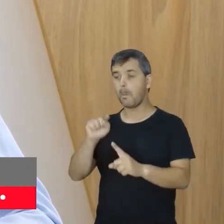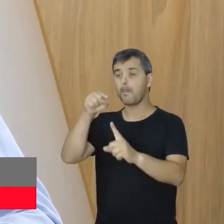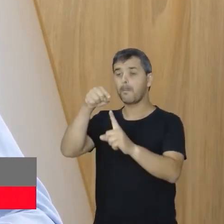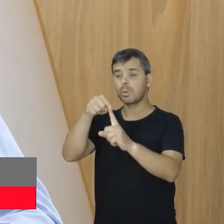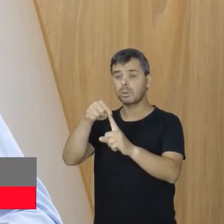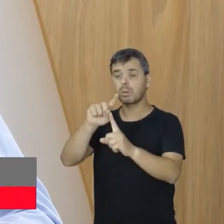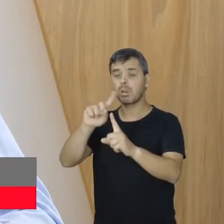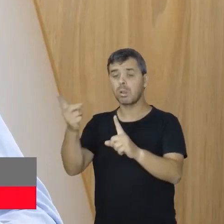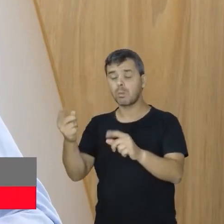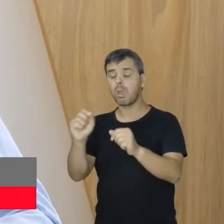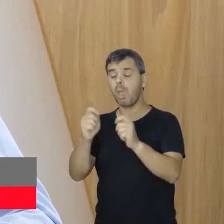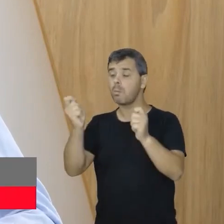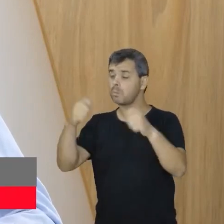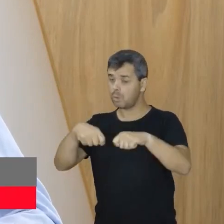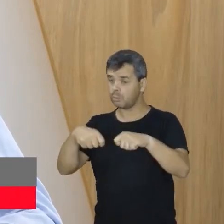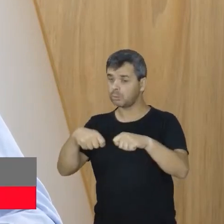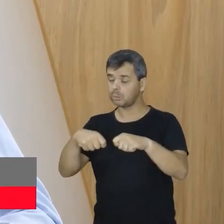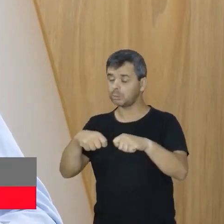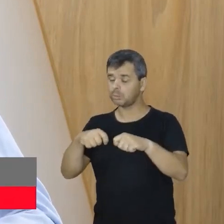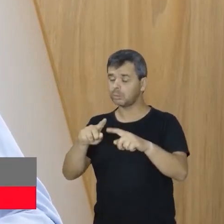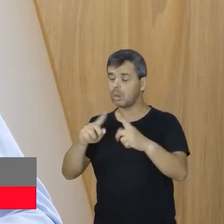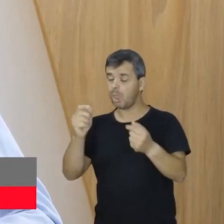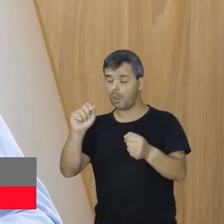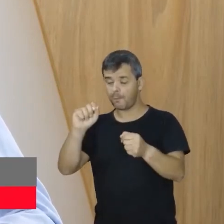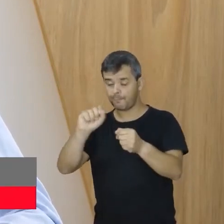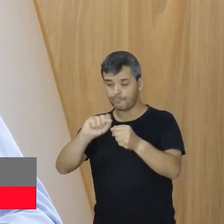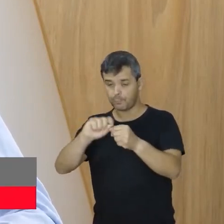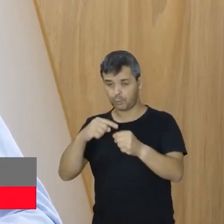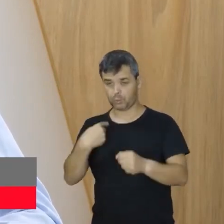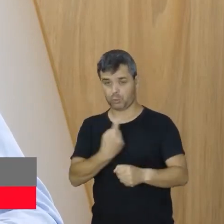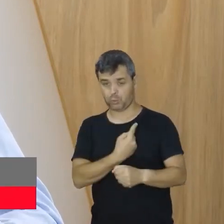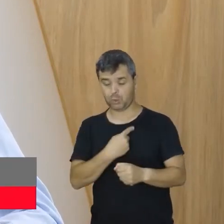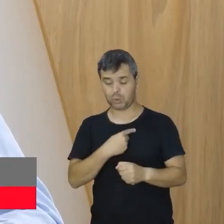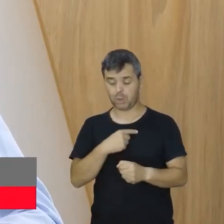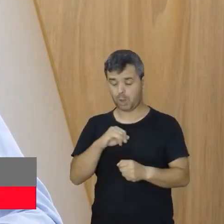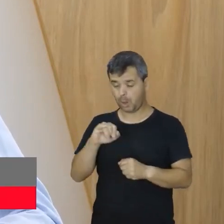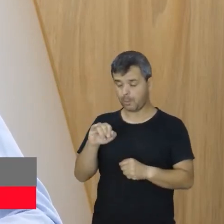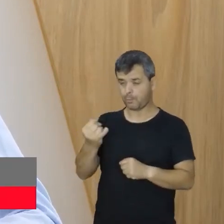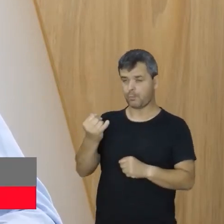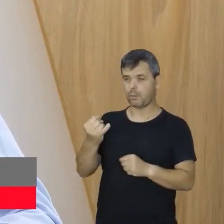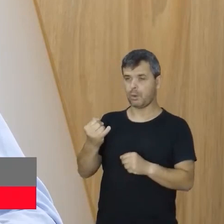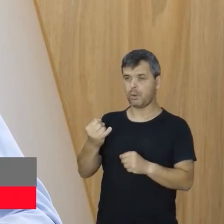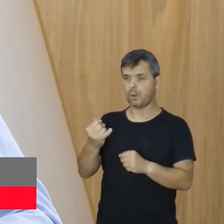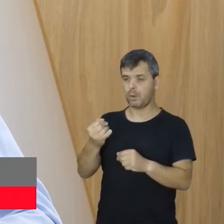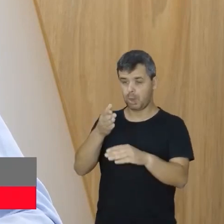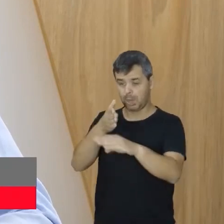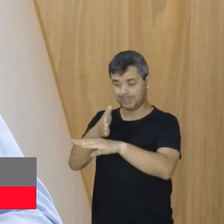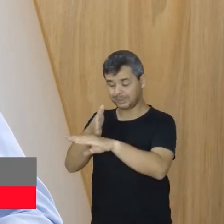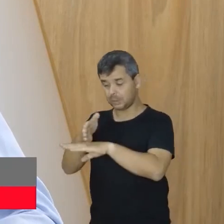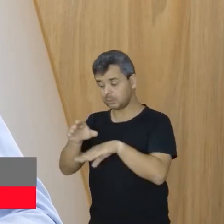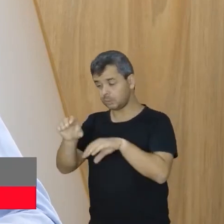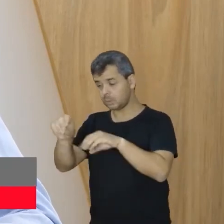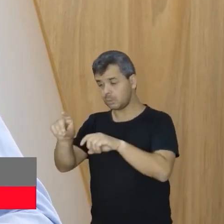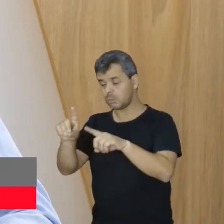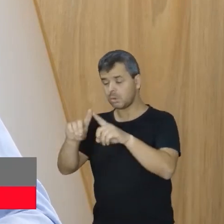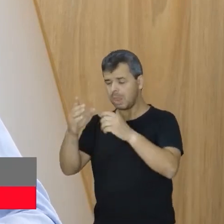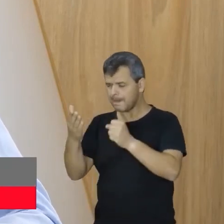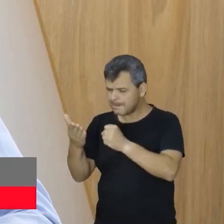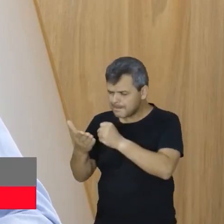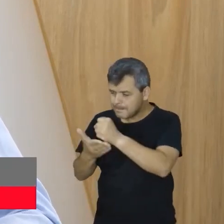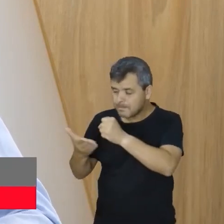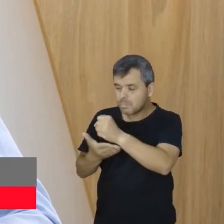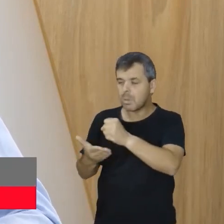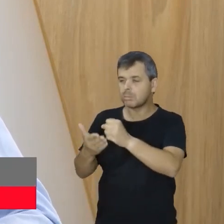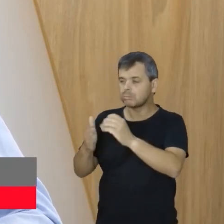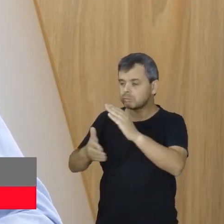ousada, mas ela é possível e viável. Isso é fazer com que a gente tenha oportunidades e acesso à educação, que é fundamental para